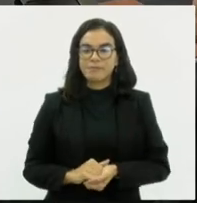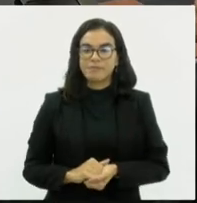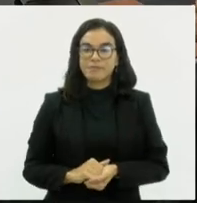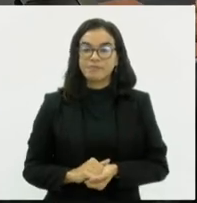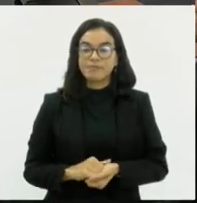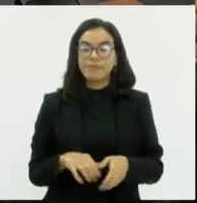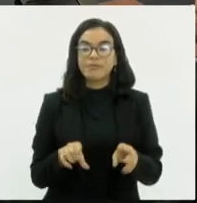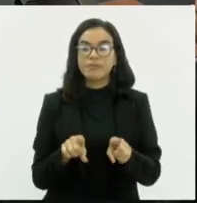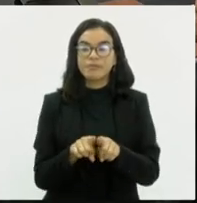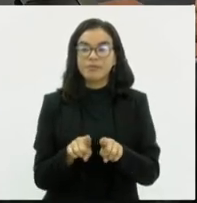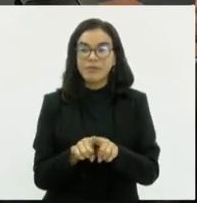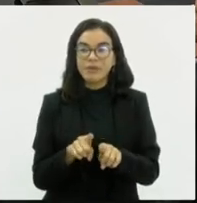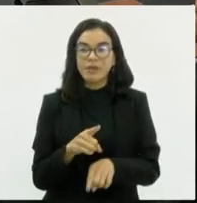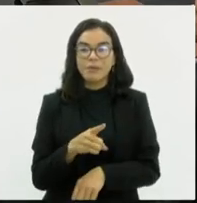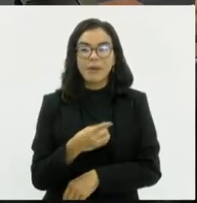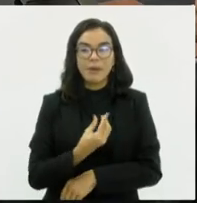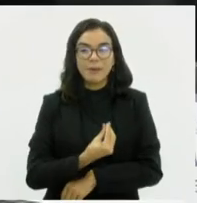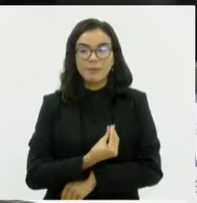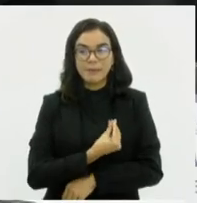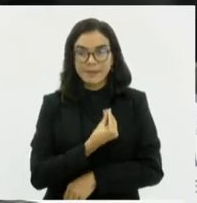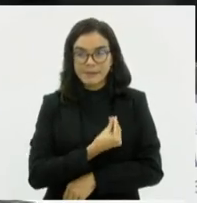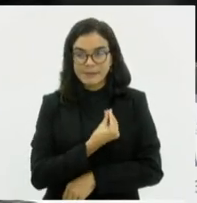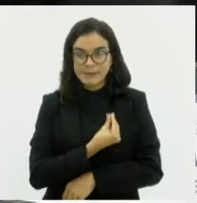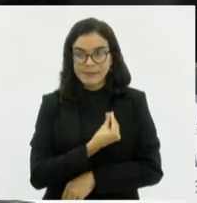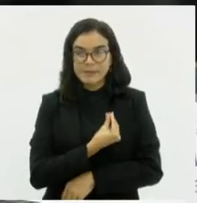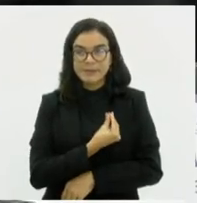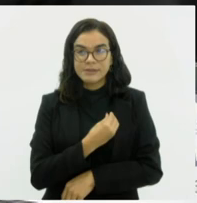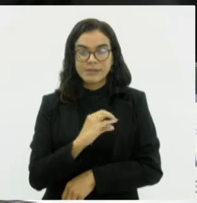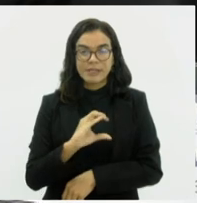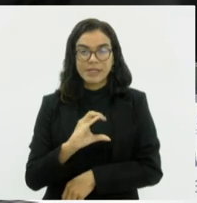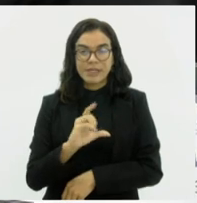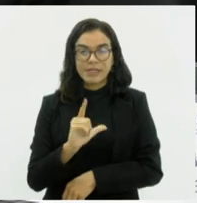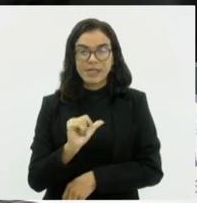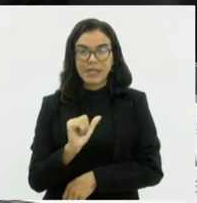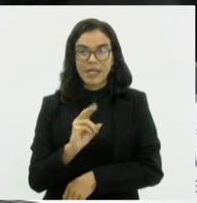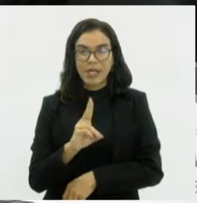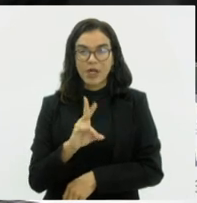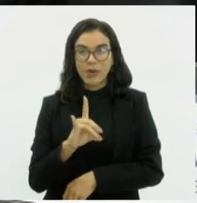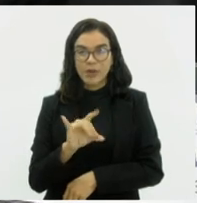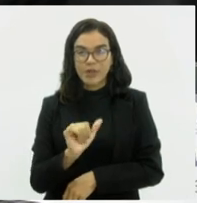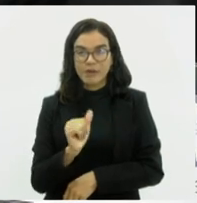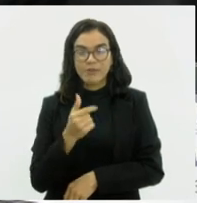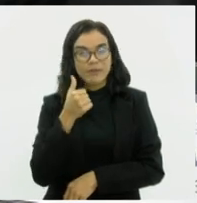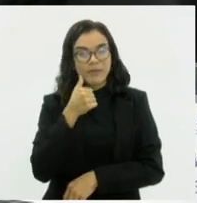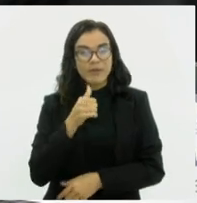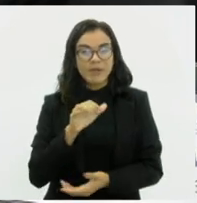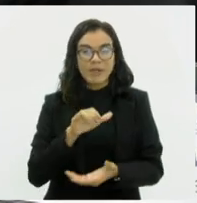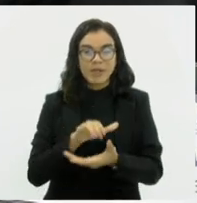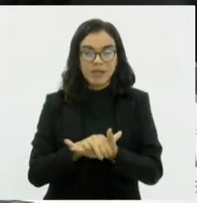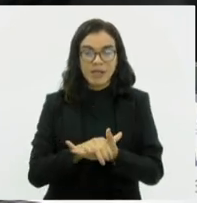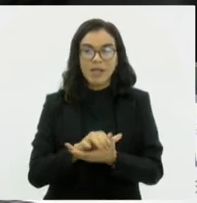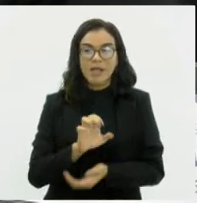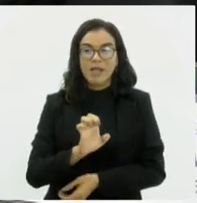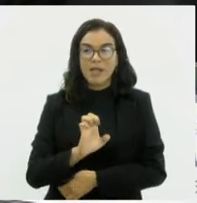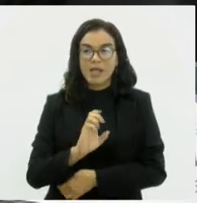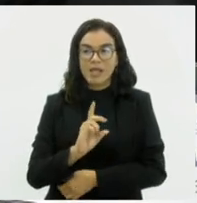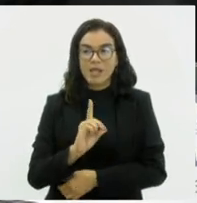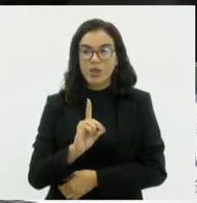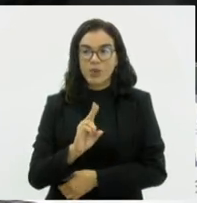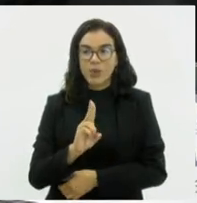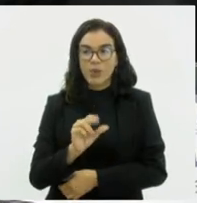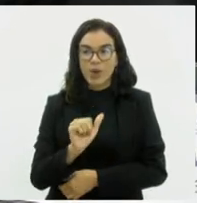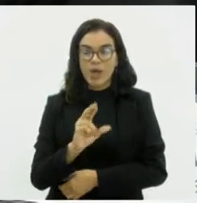Destacar aqui a presença da Cláudia Cruz, esposa do Eduardo Cunha, dizer que é uma